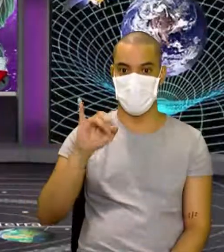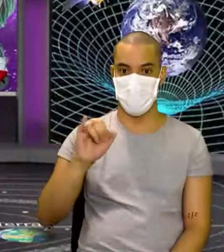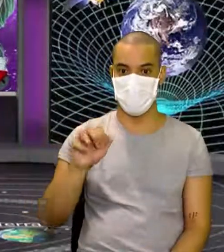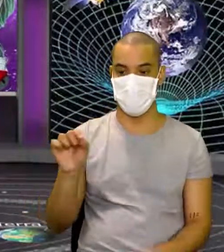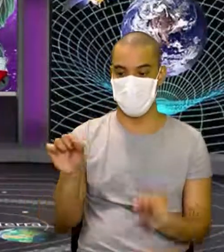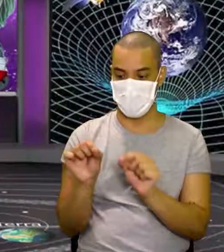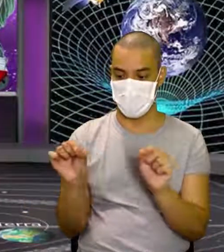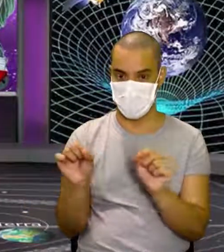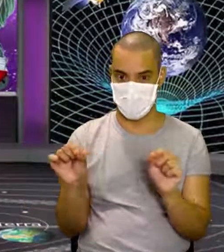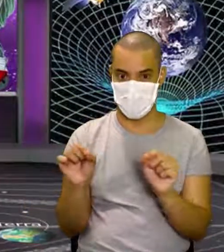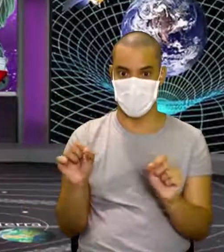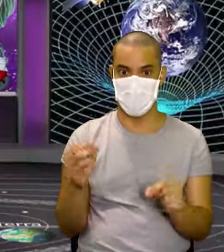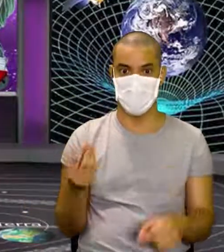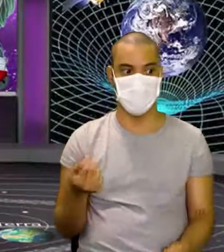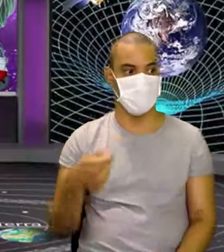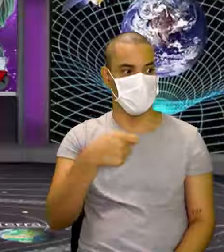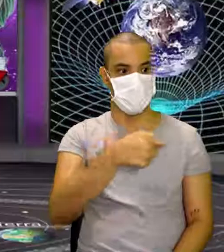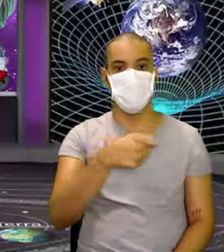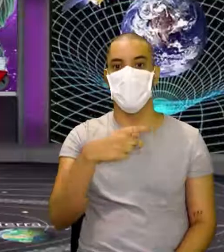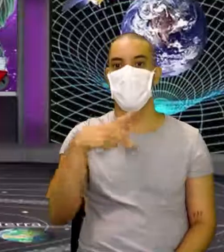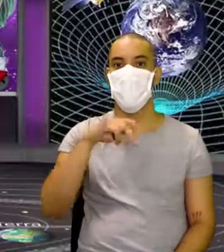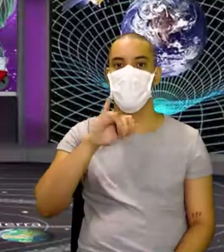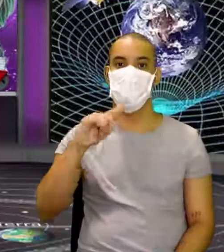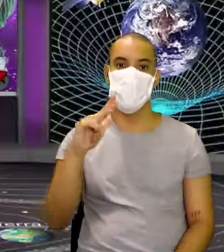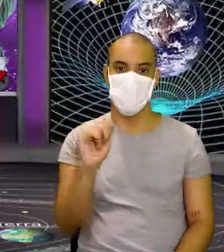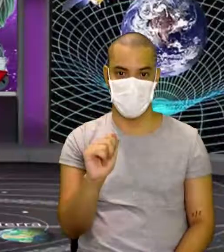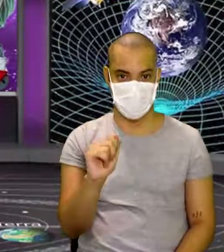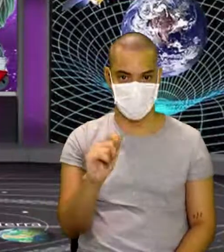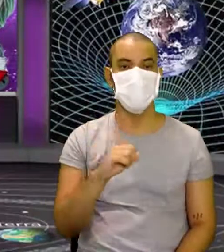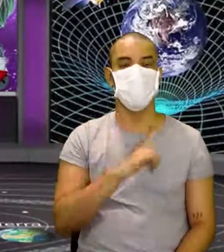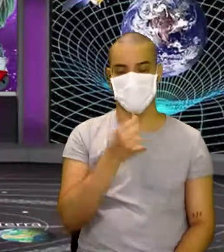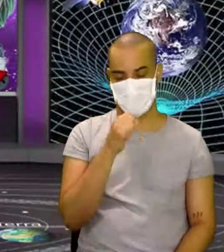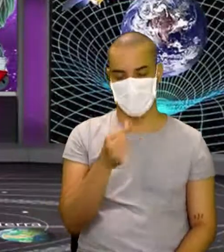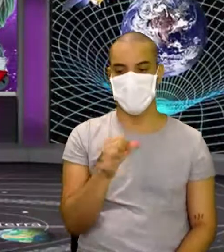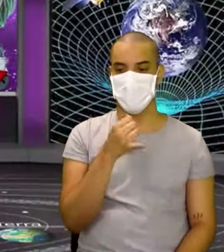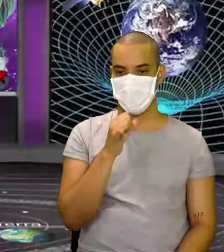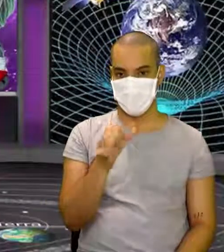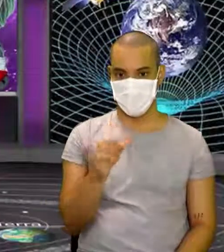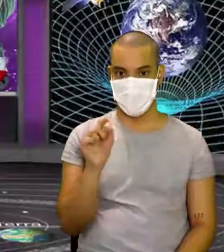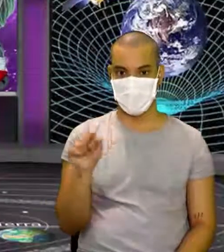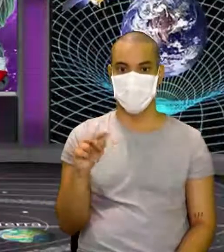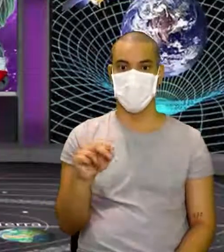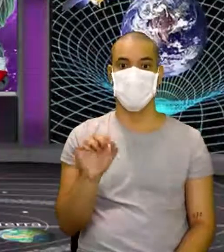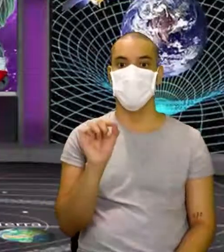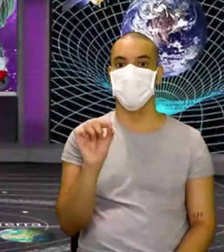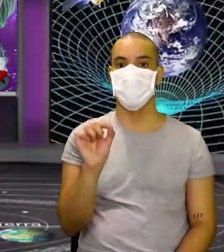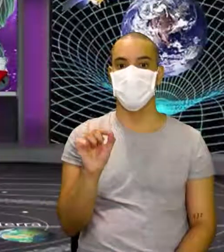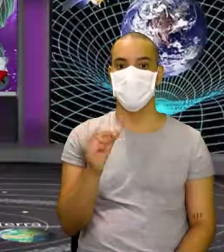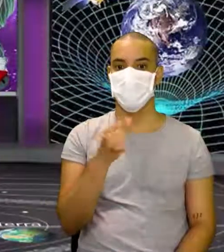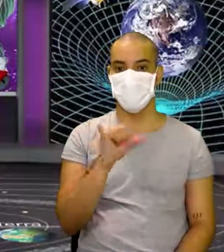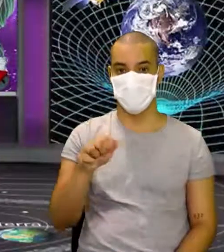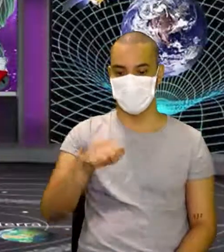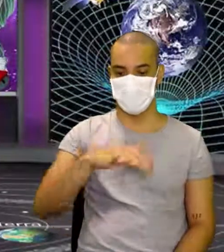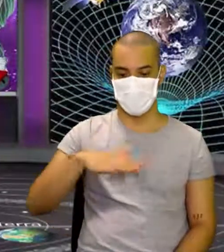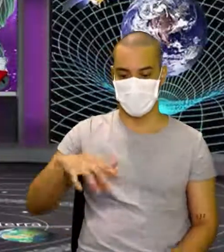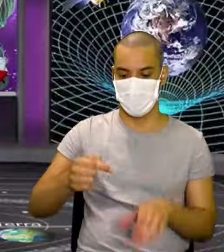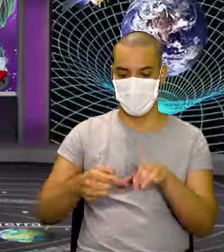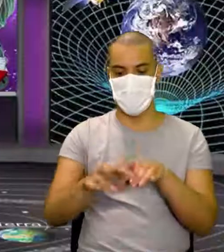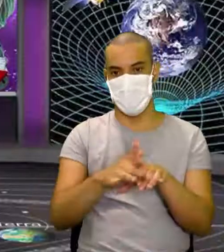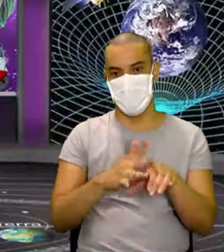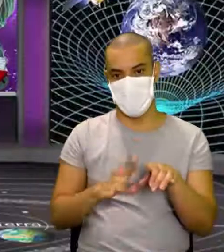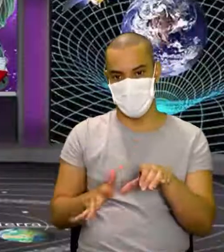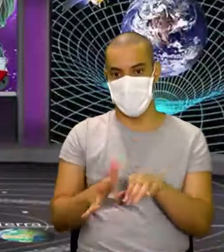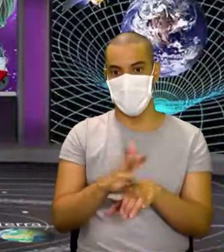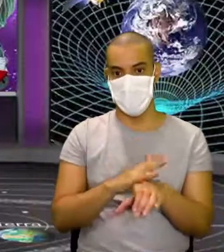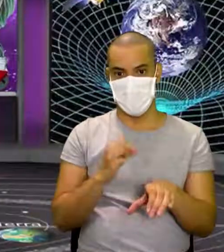aqui, e você liga isso numa pilha, vai estar passando ali corrente. Isso aqui, gente, vai estar gerando um pequeno campo magnético que,